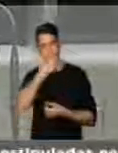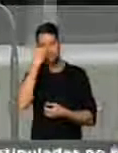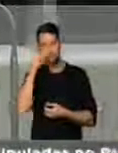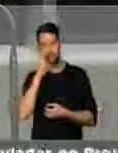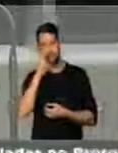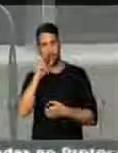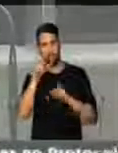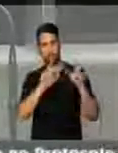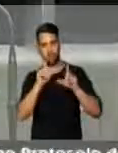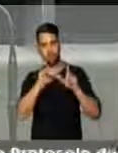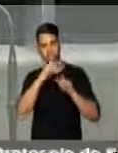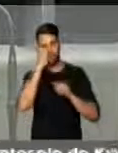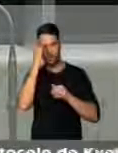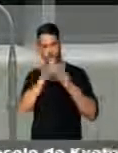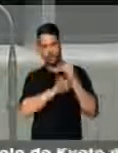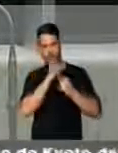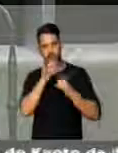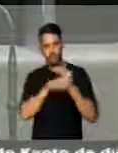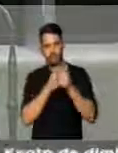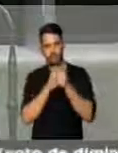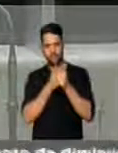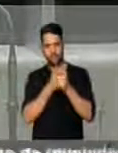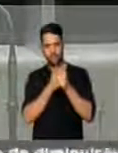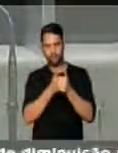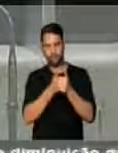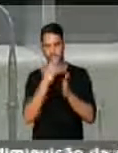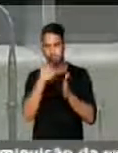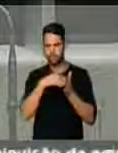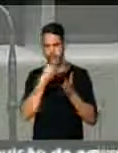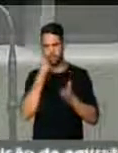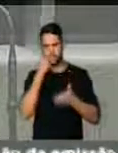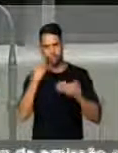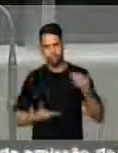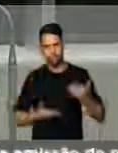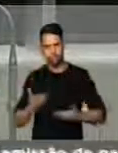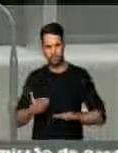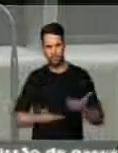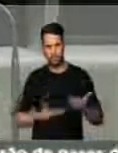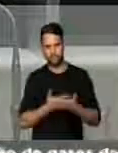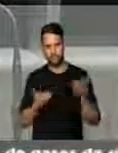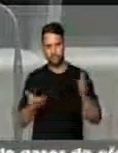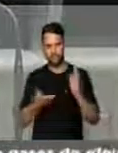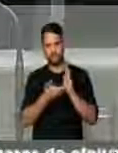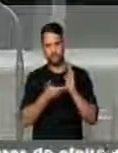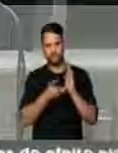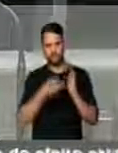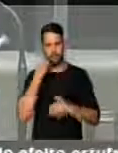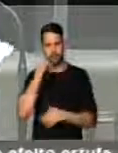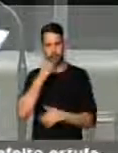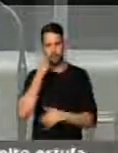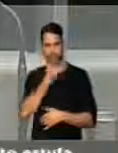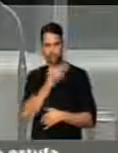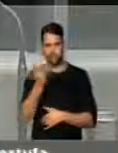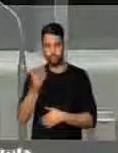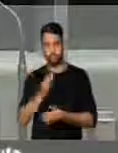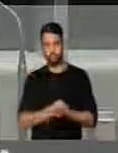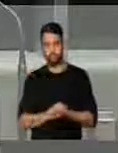telespectadores e internautas que nos acompanham, servidores e servidoras da Câmara dos Deputados.